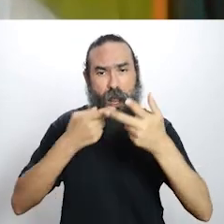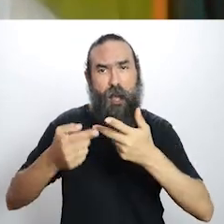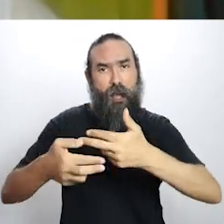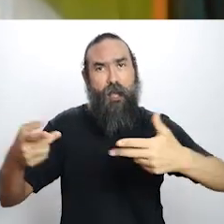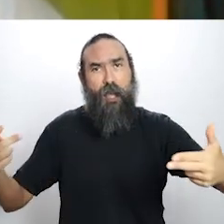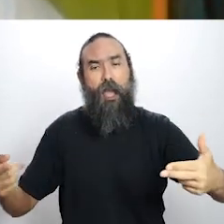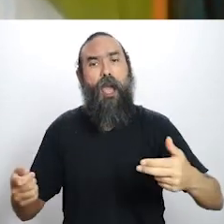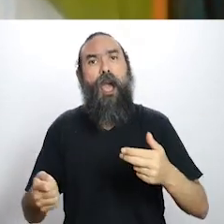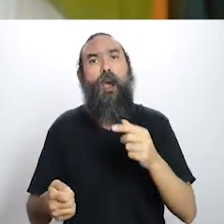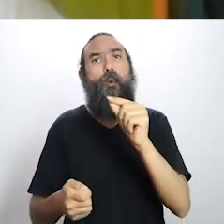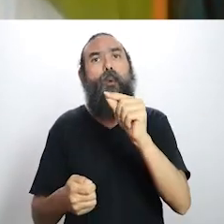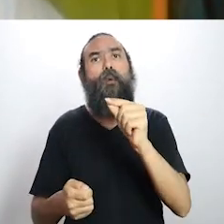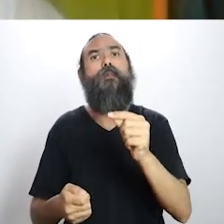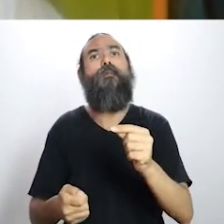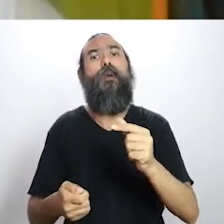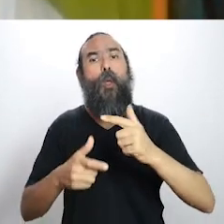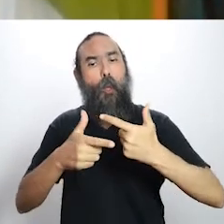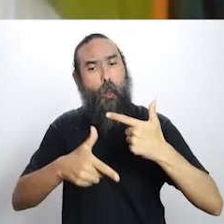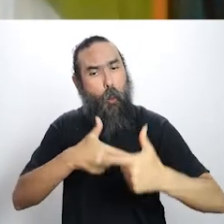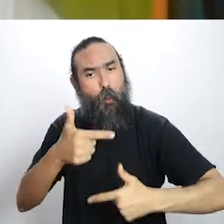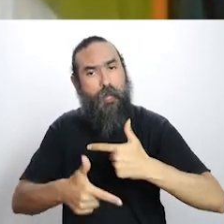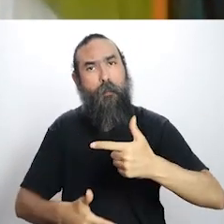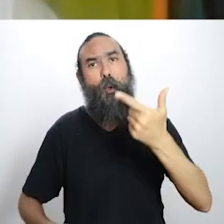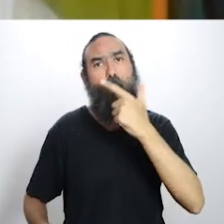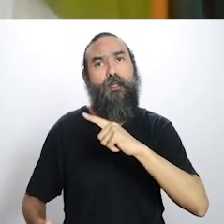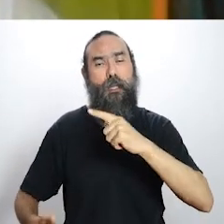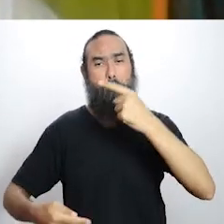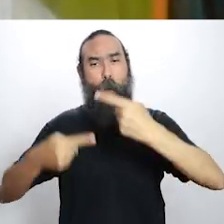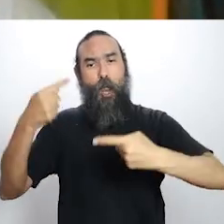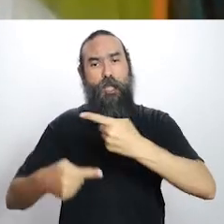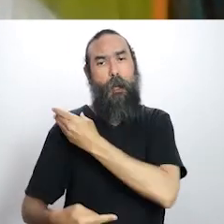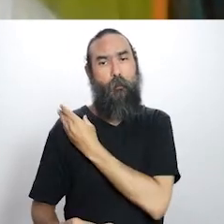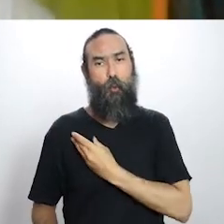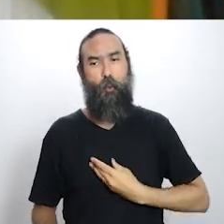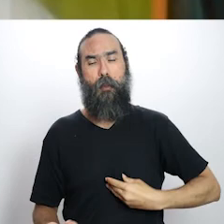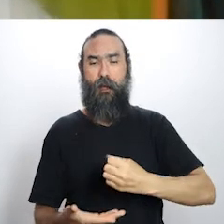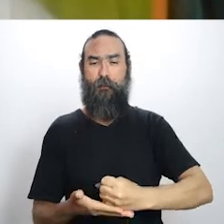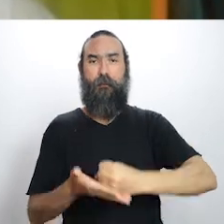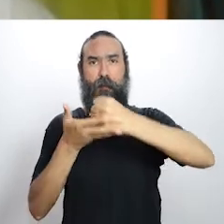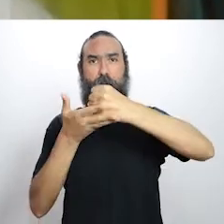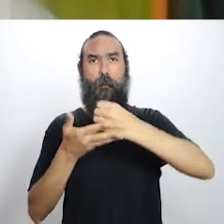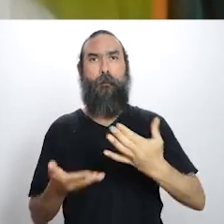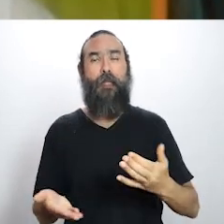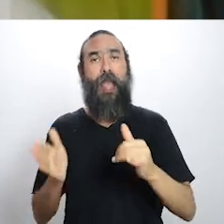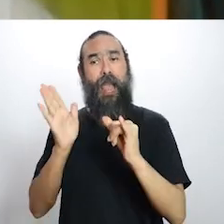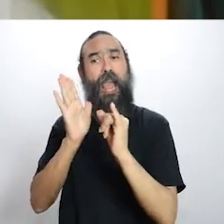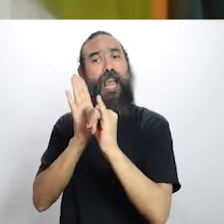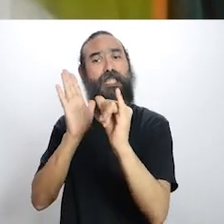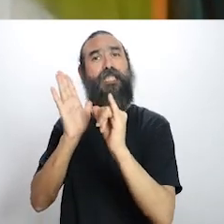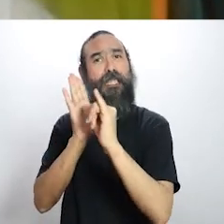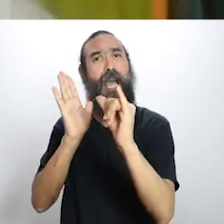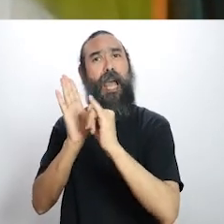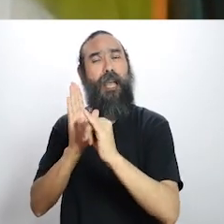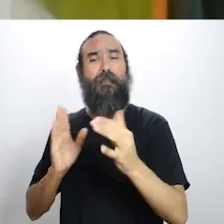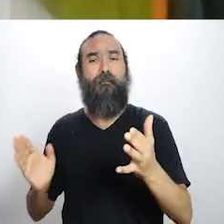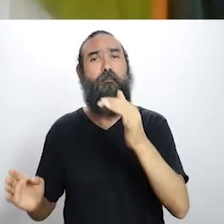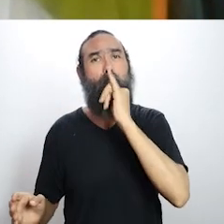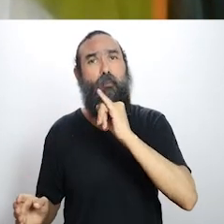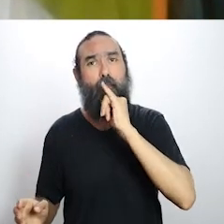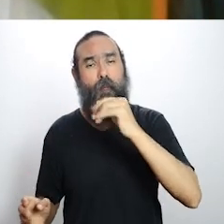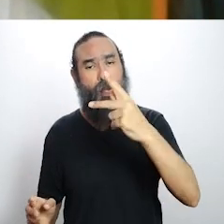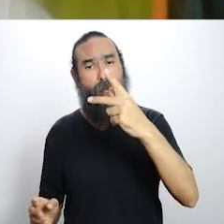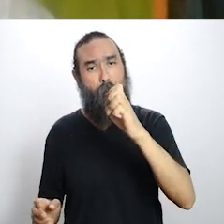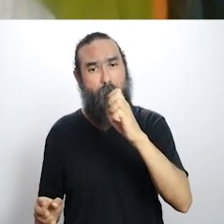a favorecer. Temos aí prêmios que foram surgindo, editais, a Petrobras em um momento que abriu para